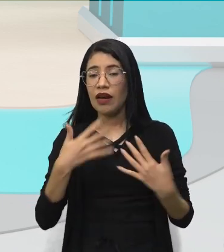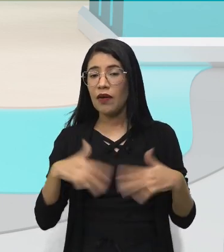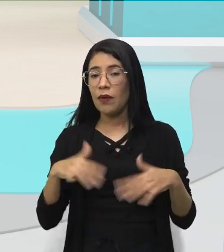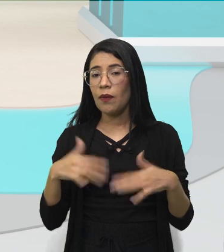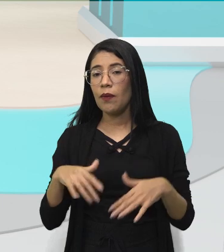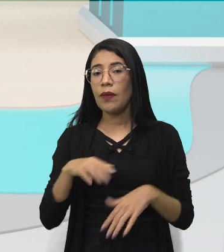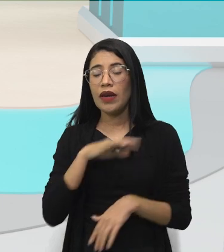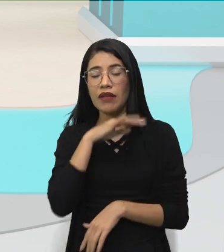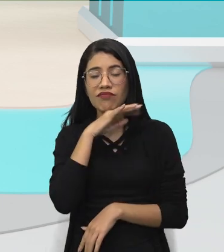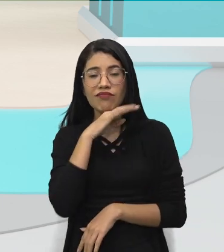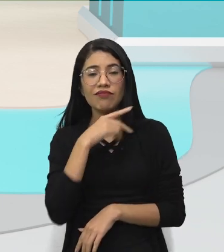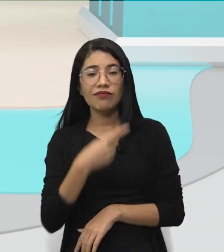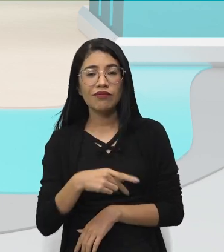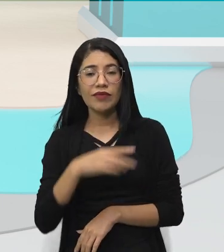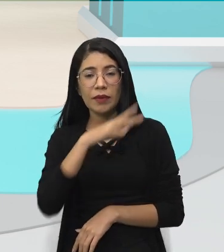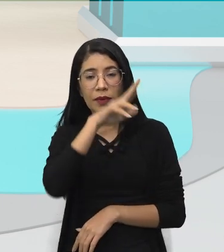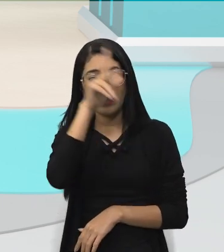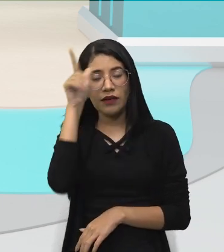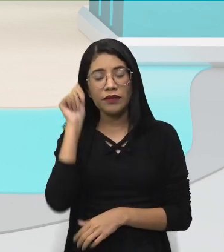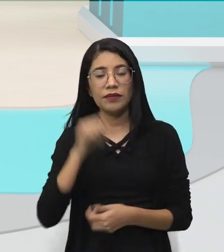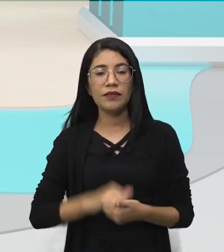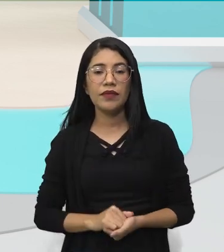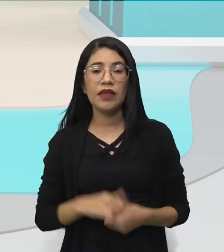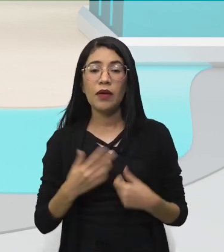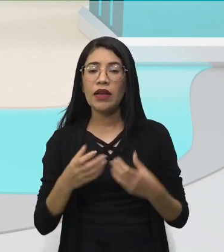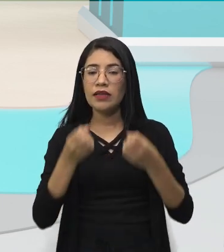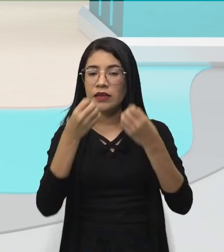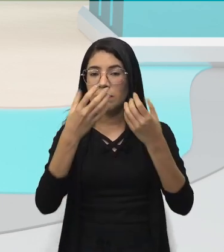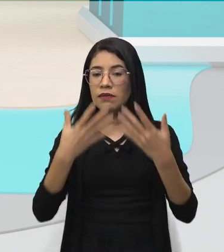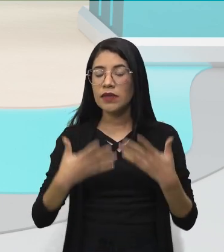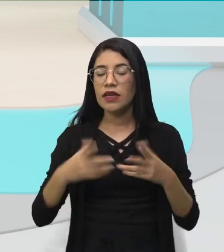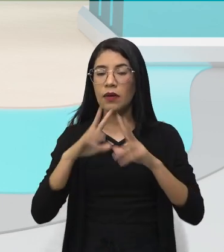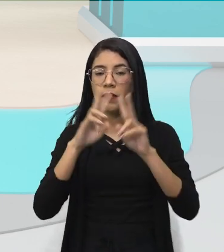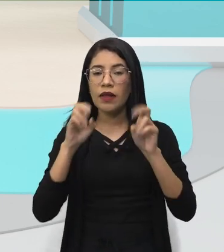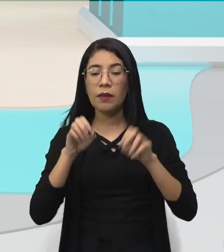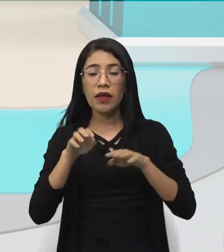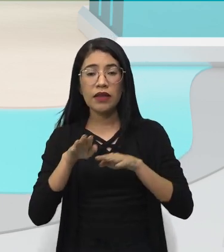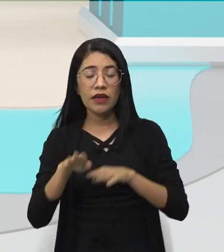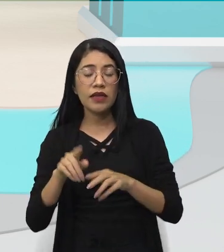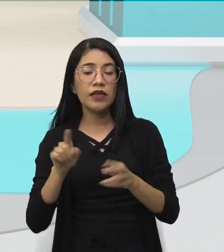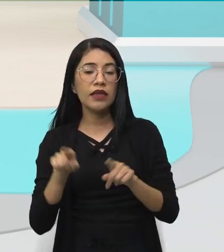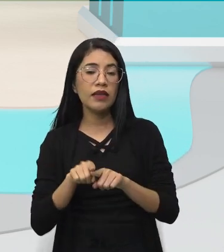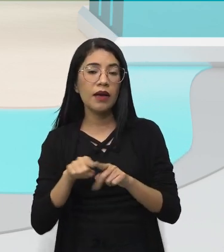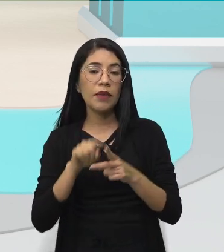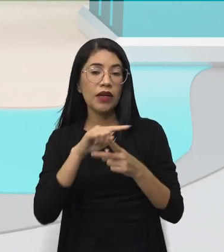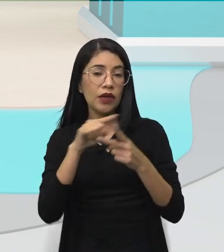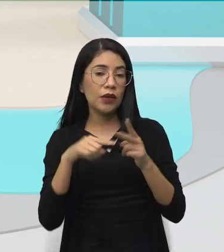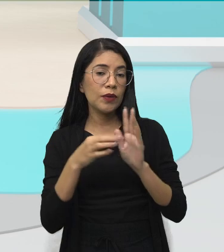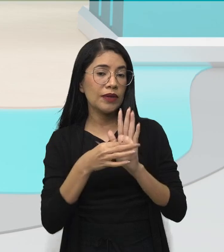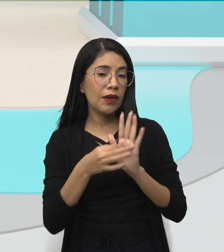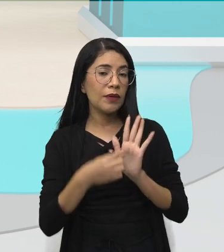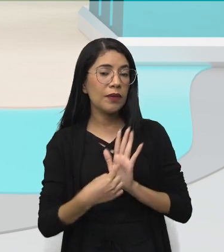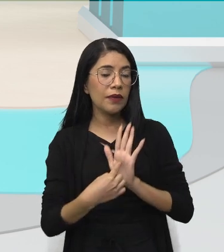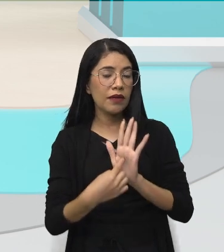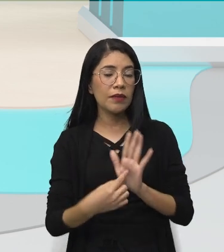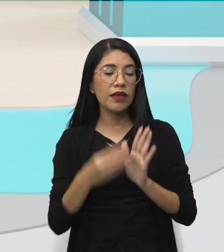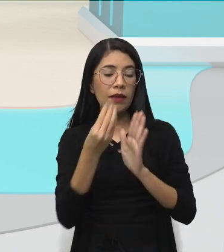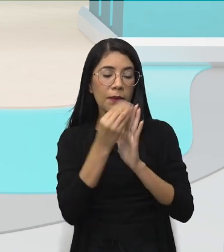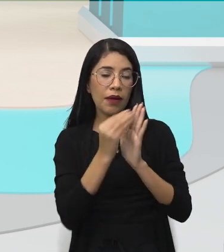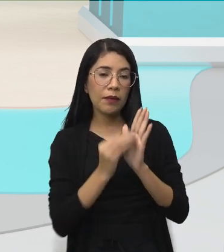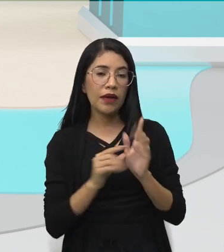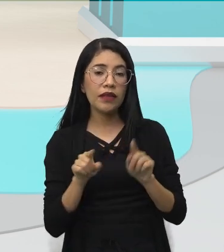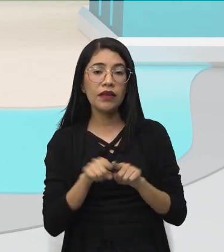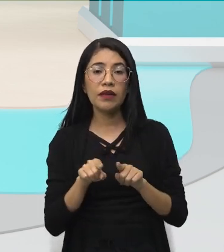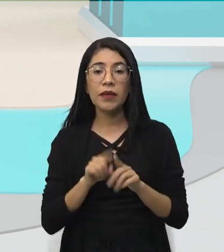cidade de Manaus. Então vejam que ele disserta sobre o trânsito e apresenta pelo menos 2 argumentos falando sobre isso. Um